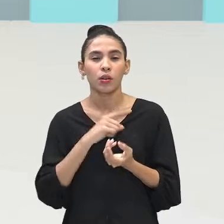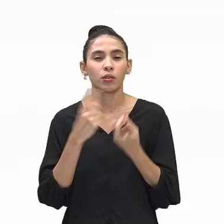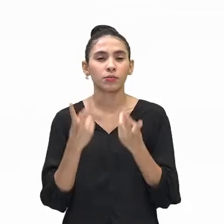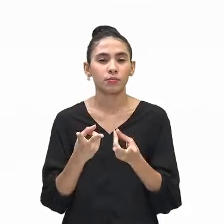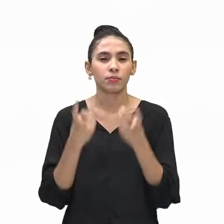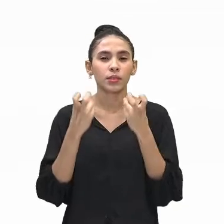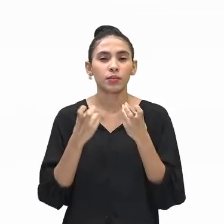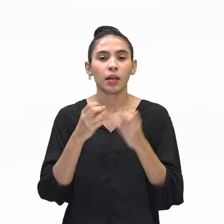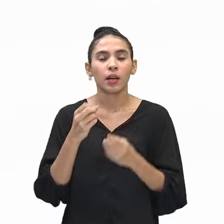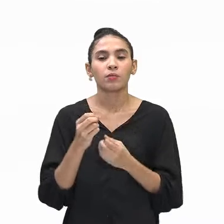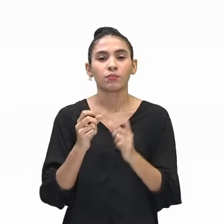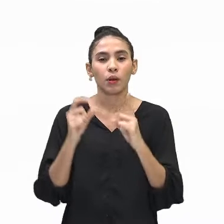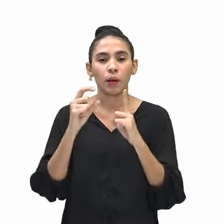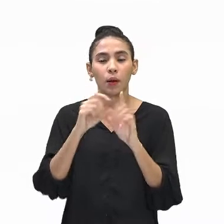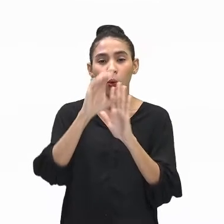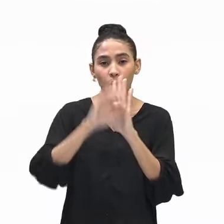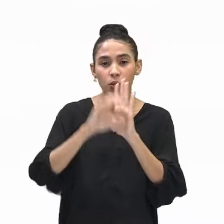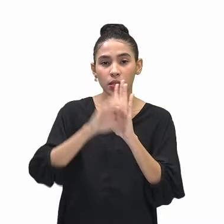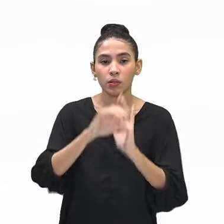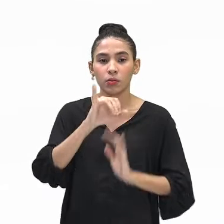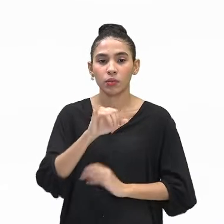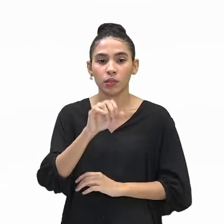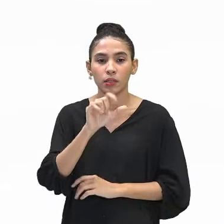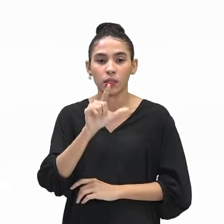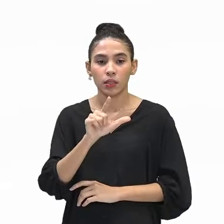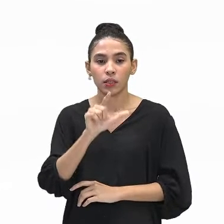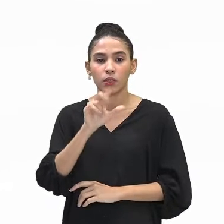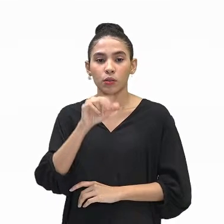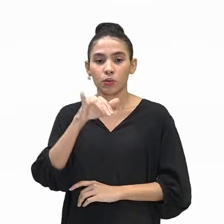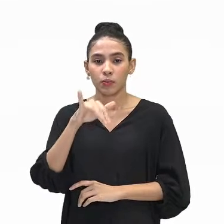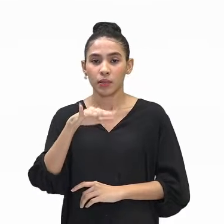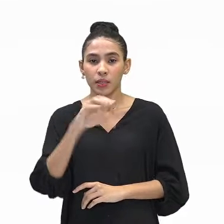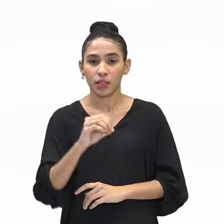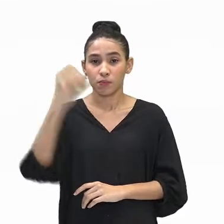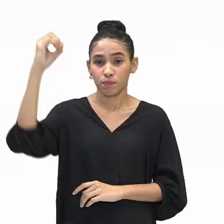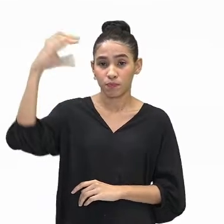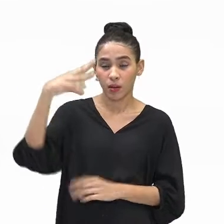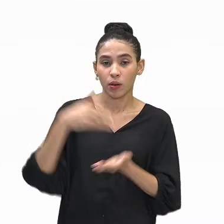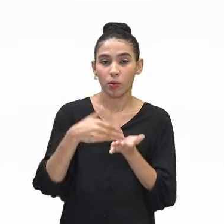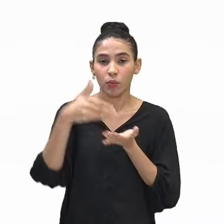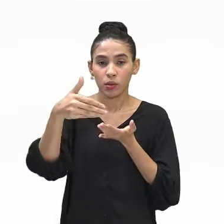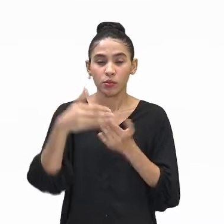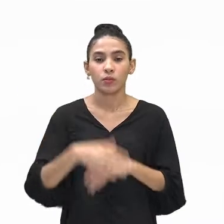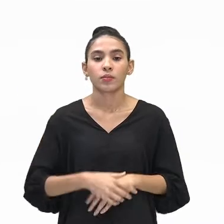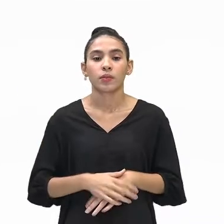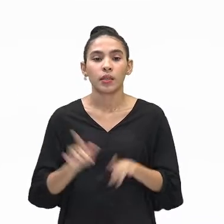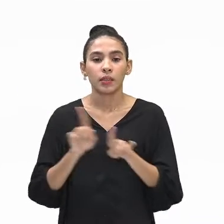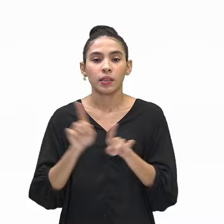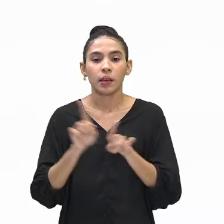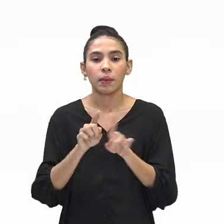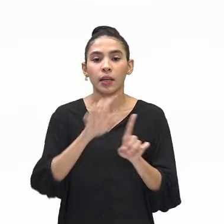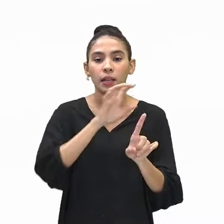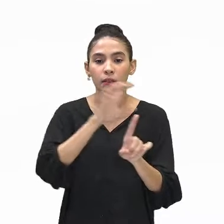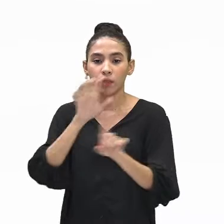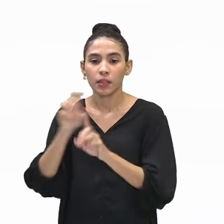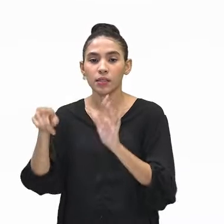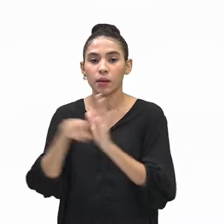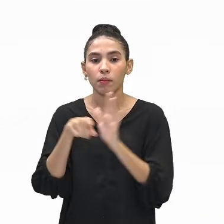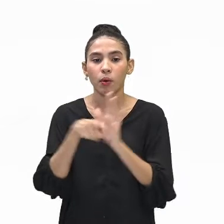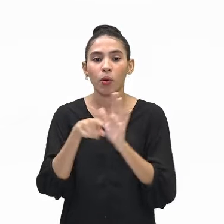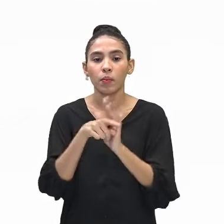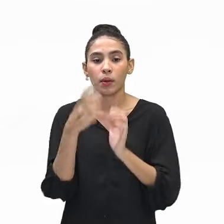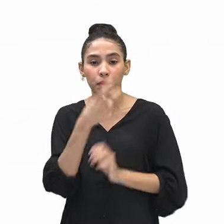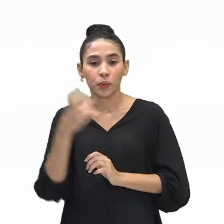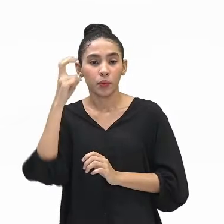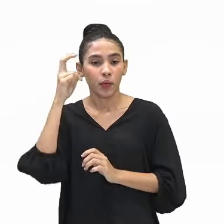de iluminismo. Acompanhe aí comigo. O iluminismo se iniciou como um movimento cultural europeu do século XVII